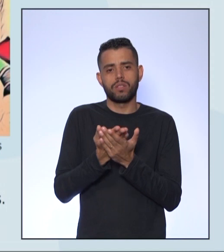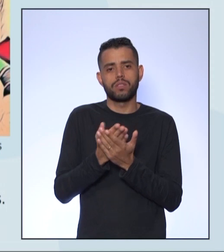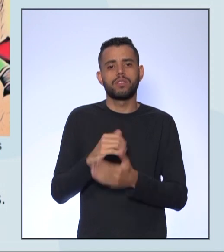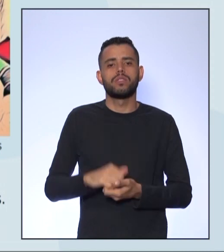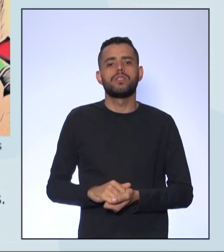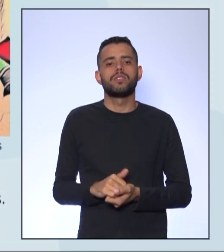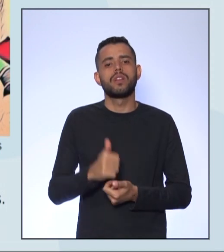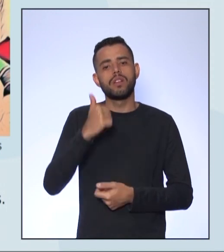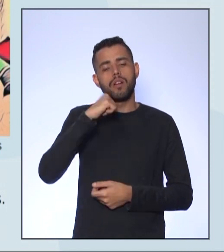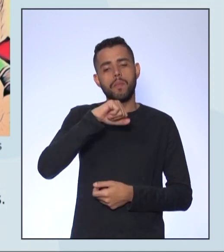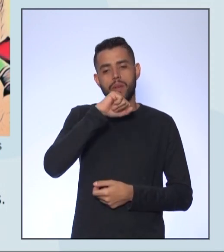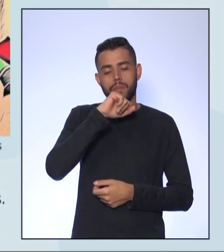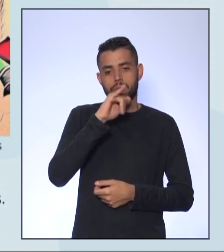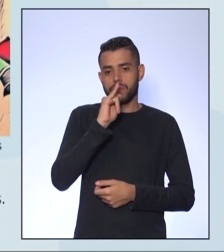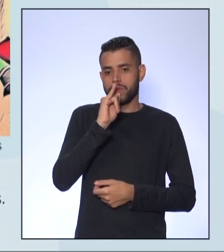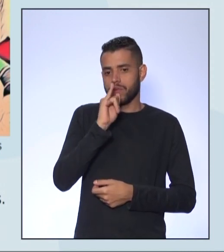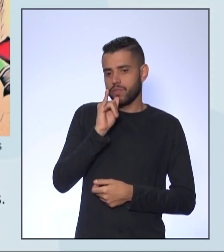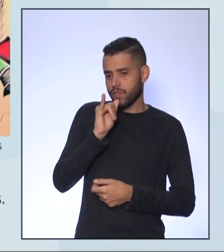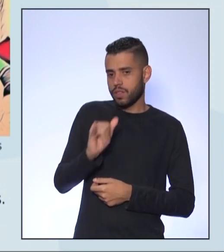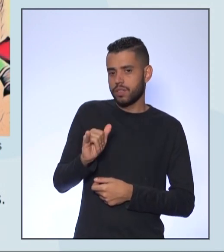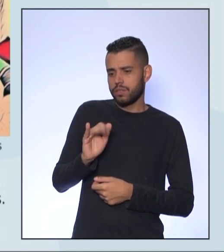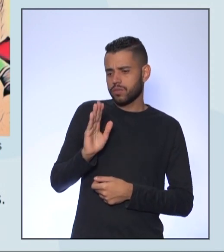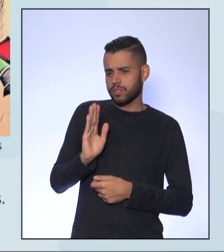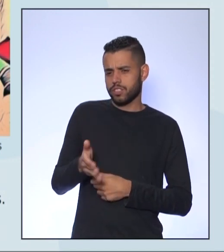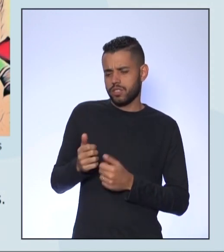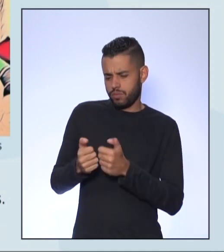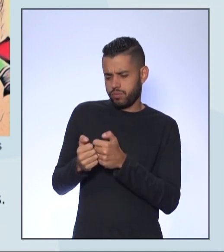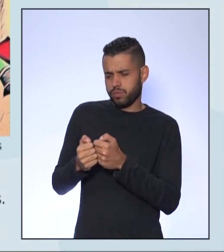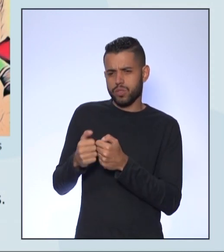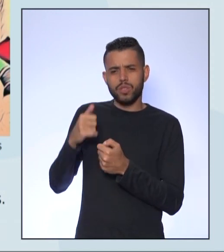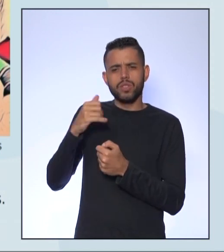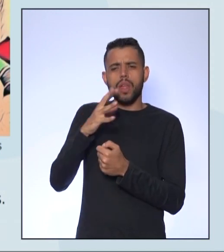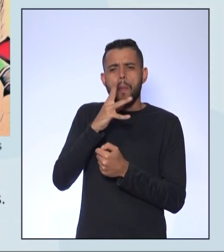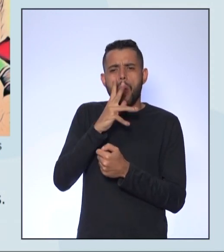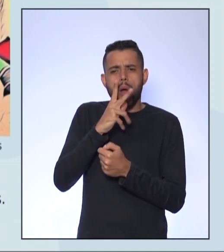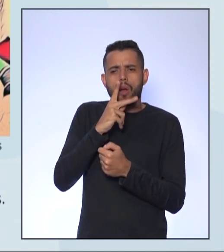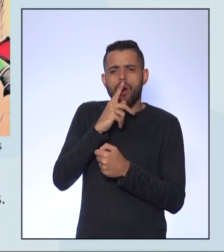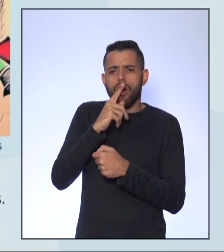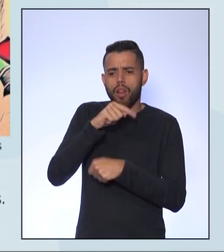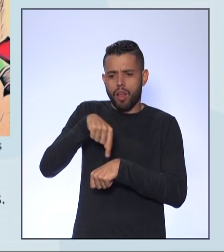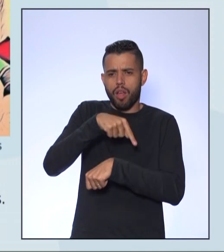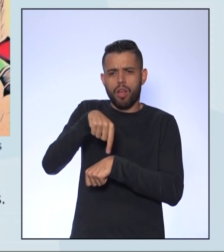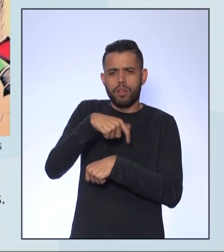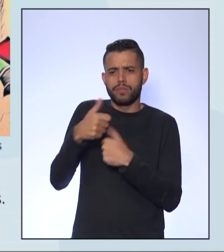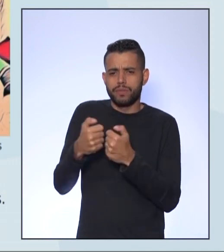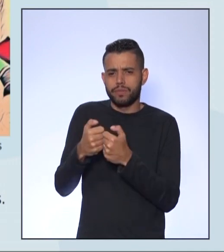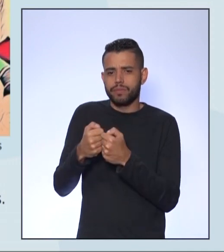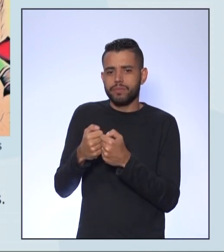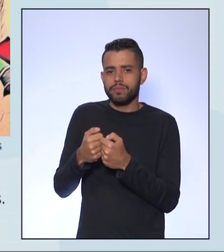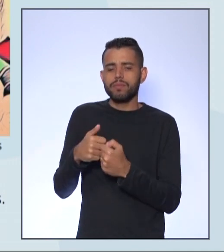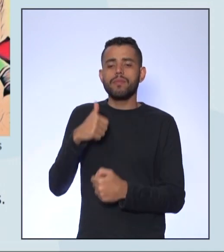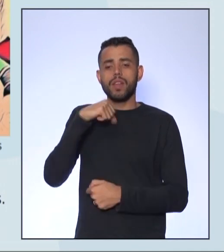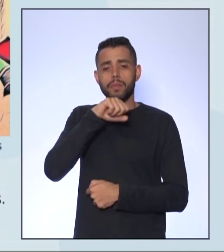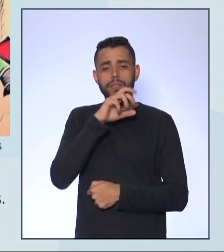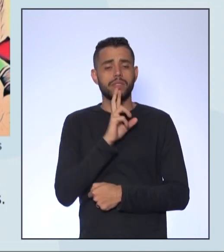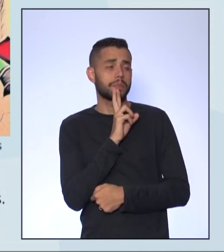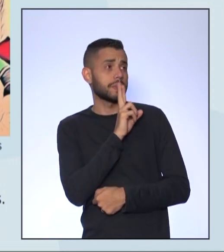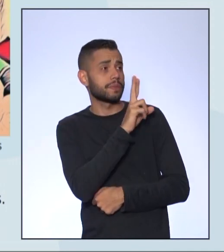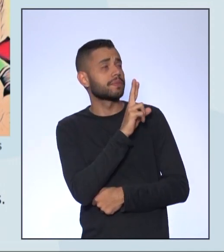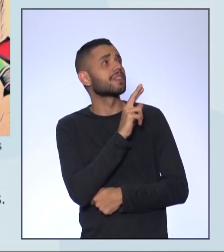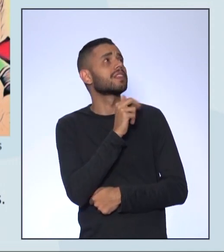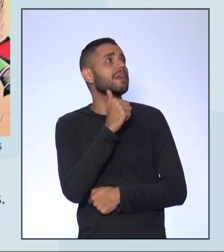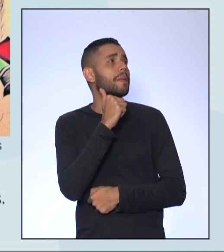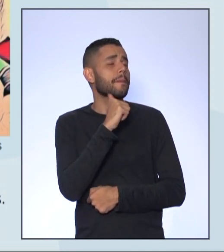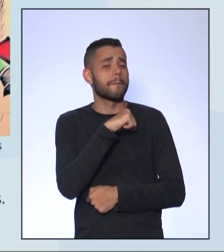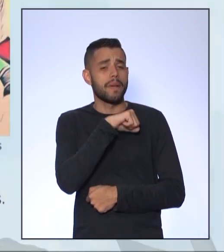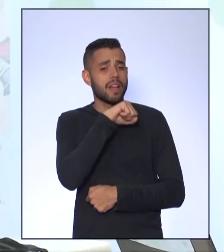assim, filha, você está tempo demais nesse celular. Aí a filha diz, não é verdade, mãe.